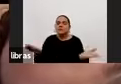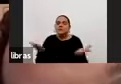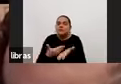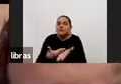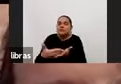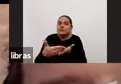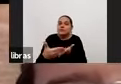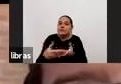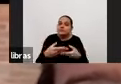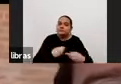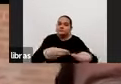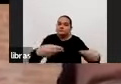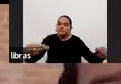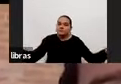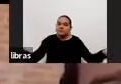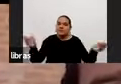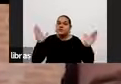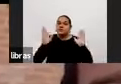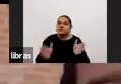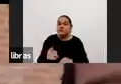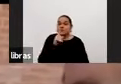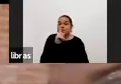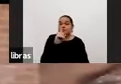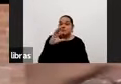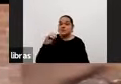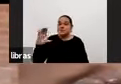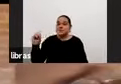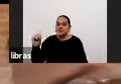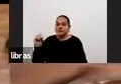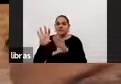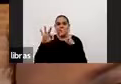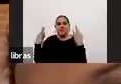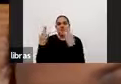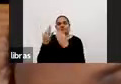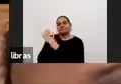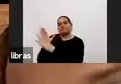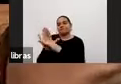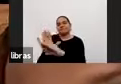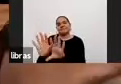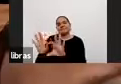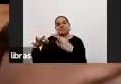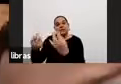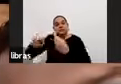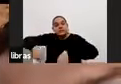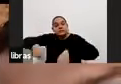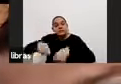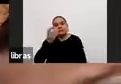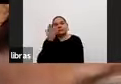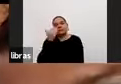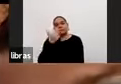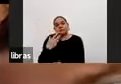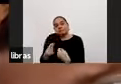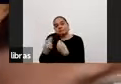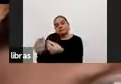são 100 cestas que nós entregamos, 100 famílias carentes que receberam as cestas, para...